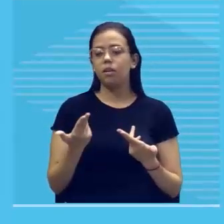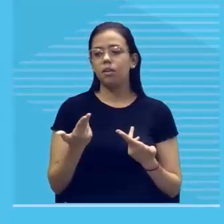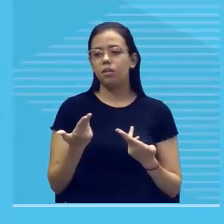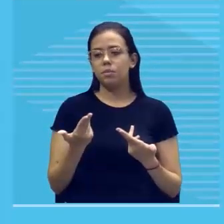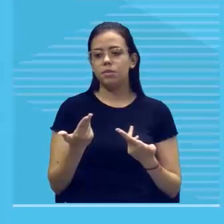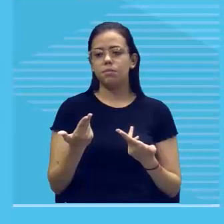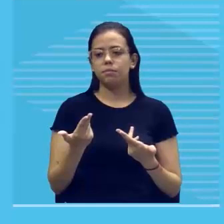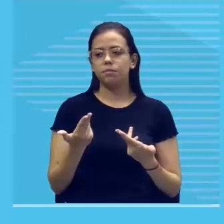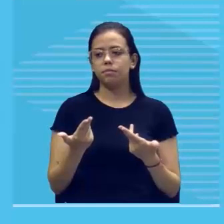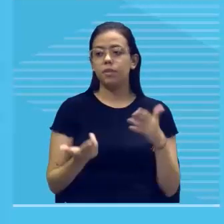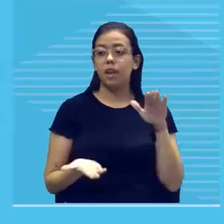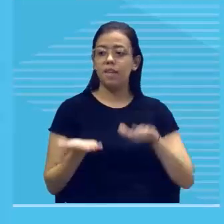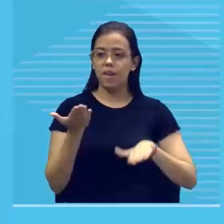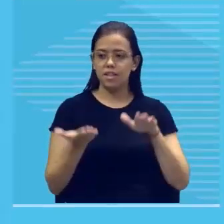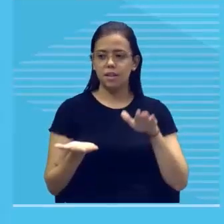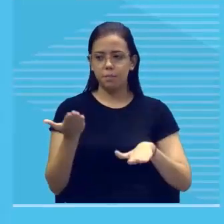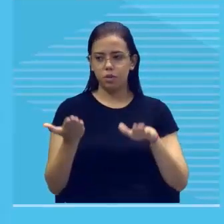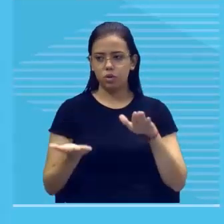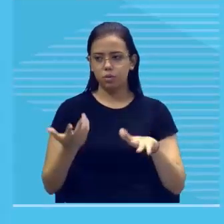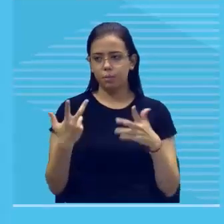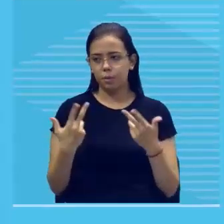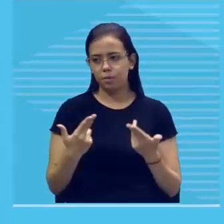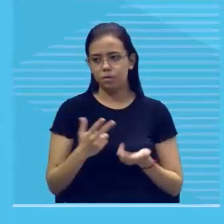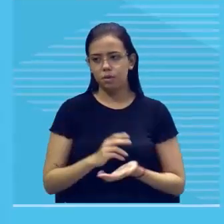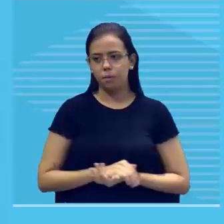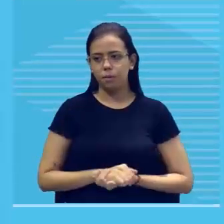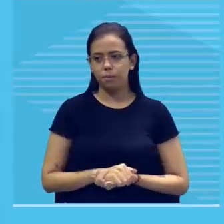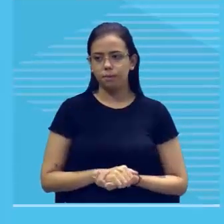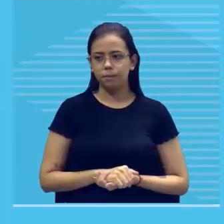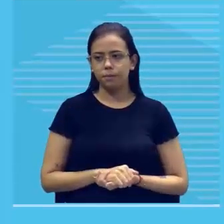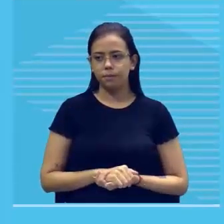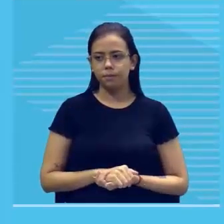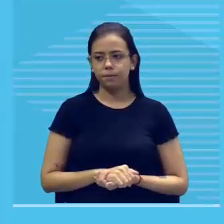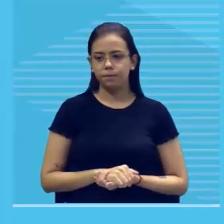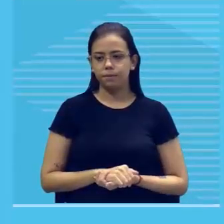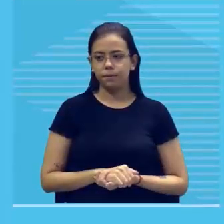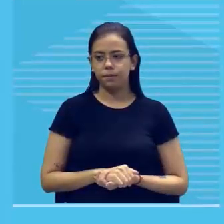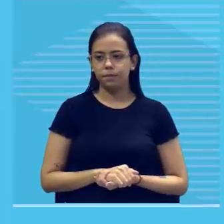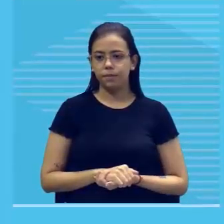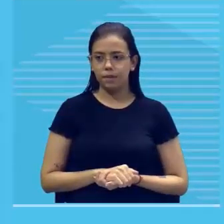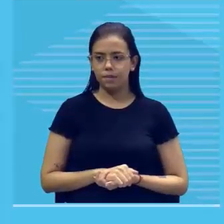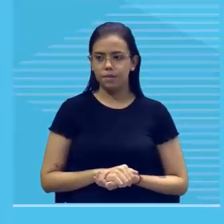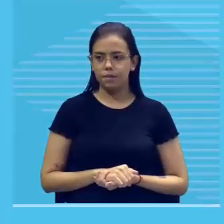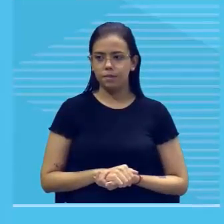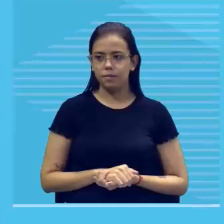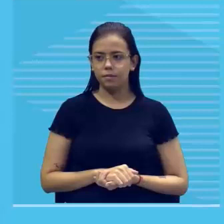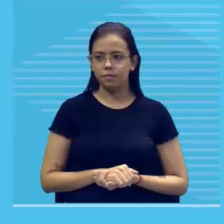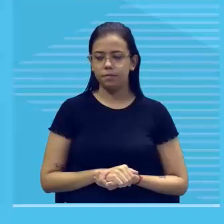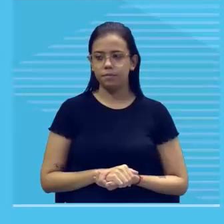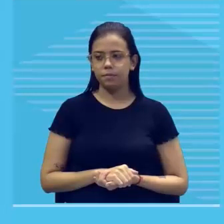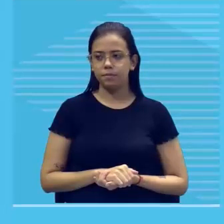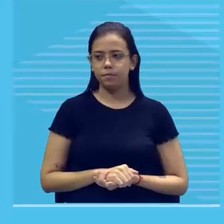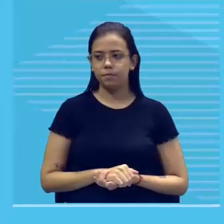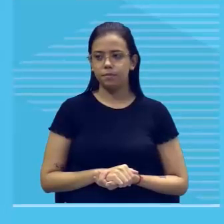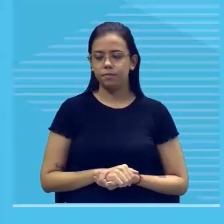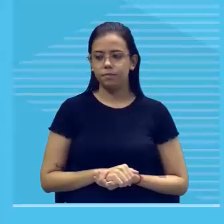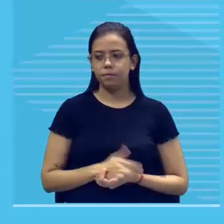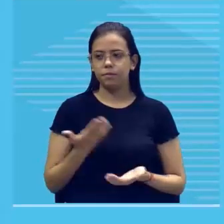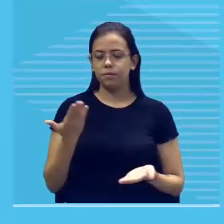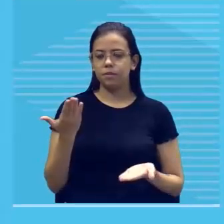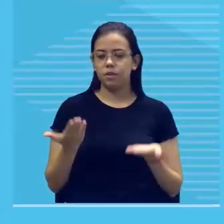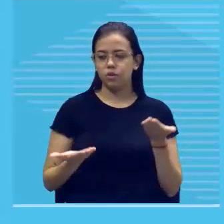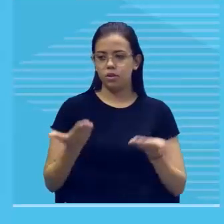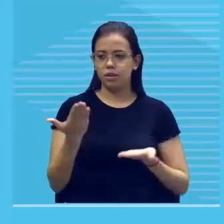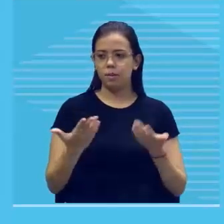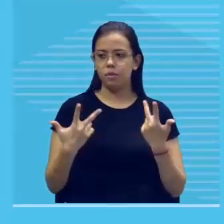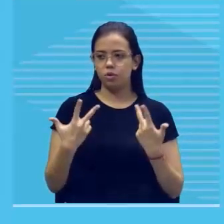inversamente proporcionais dá certo diretamente ou inversamente